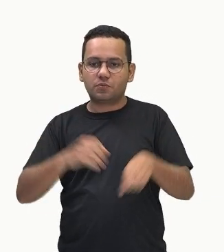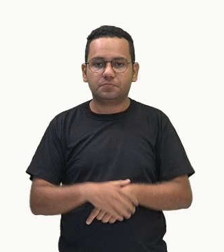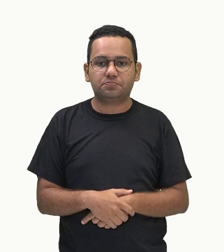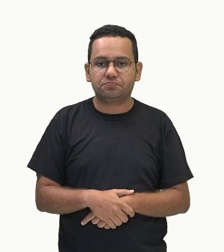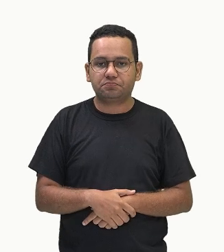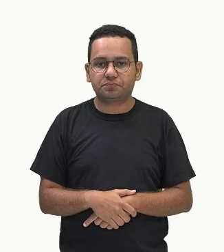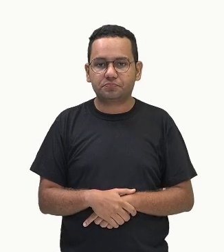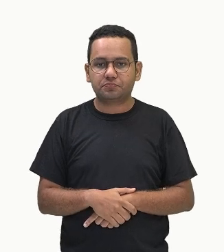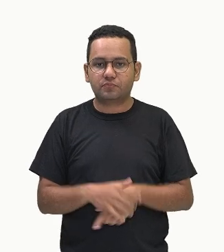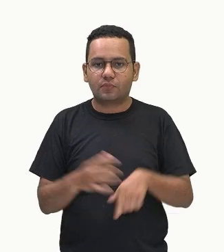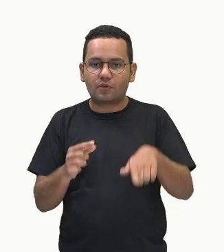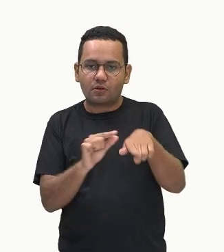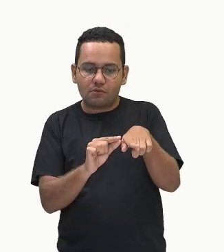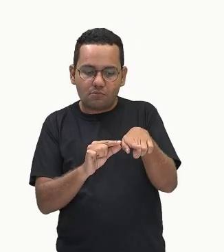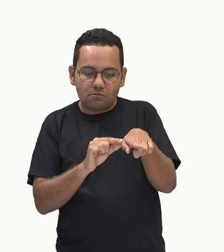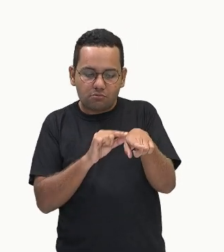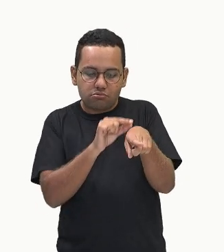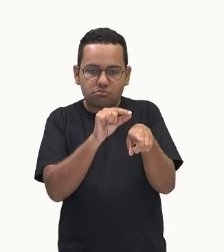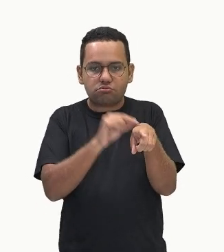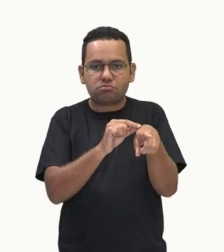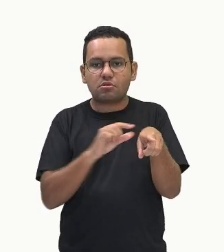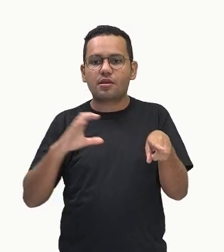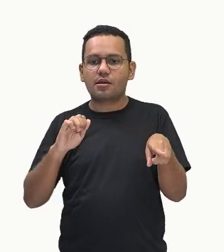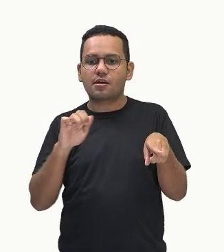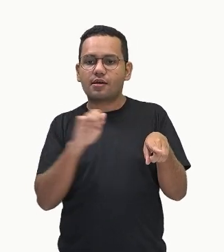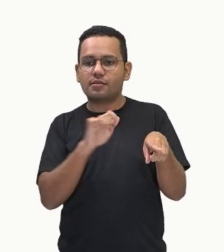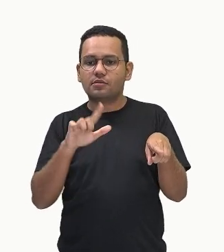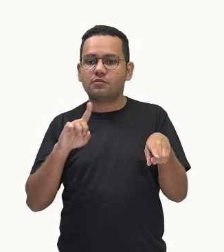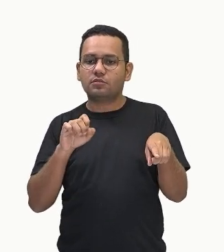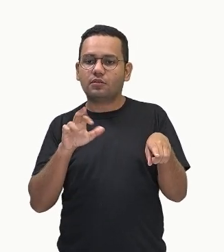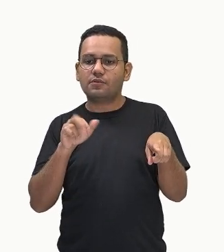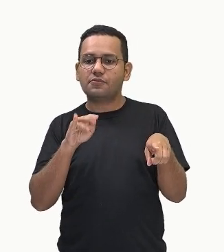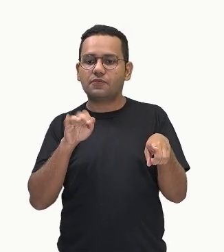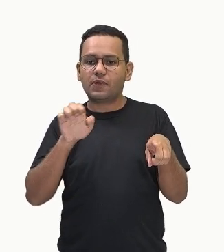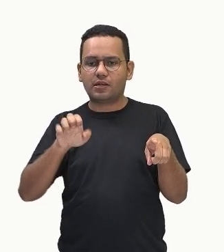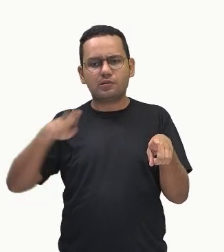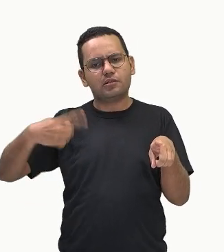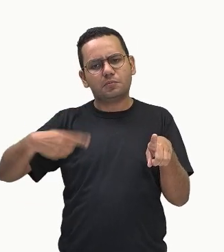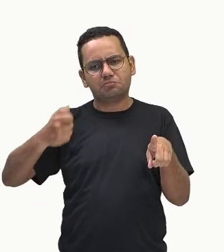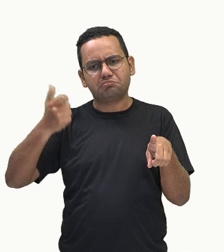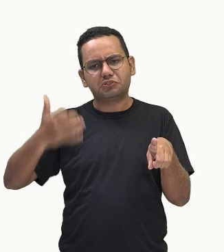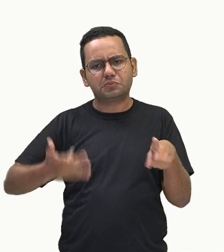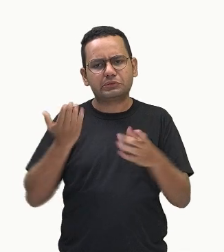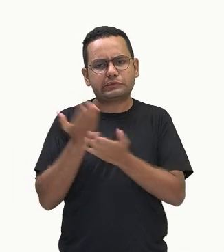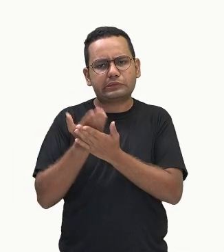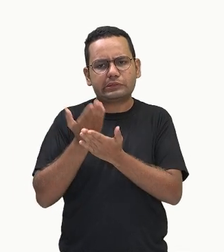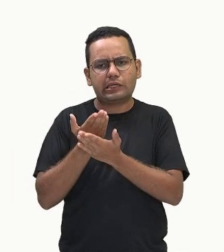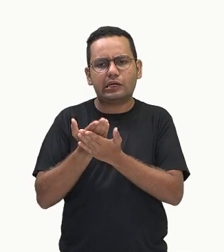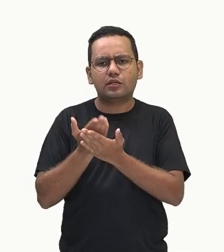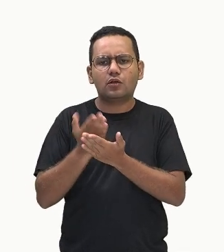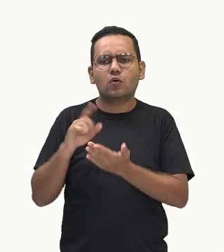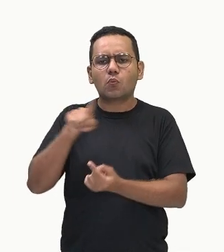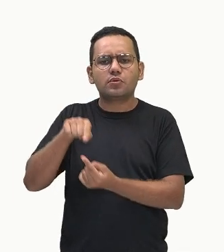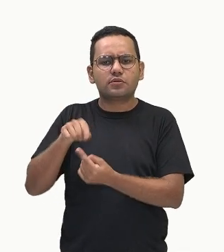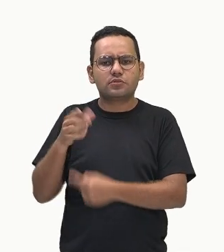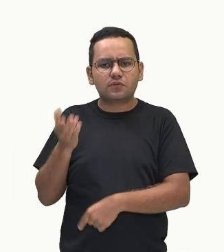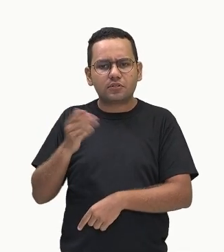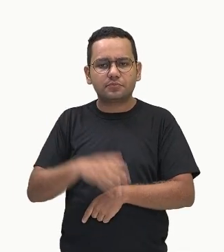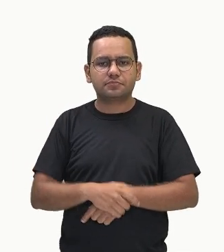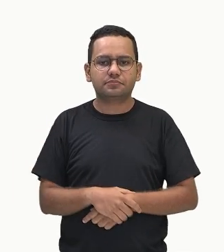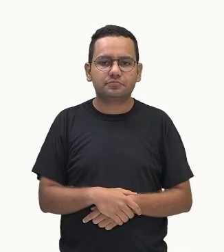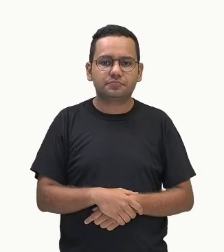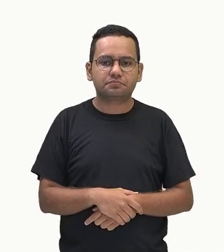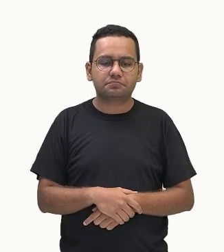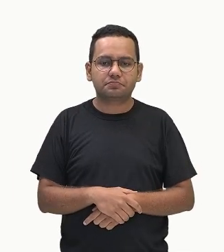testículos. Canal deferente, que logo mais eu mostro em detalhes para você compreender qual a função desse canal no aparelho